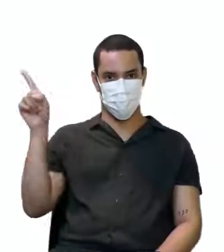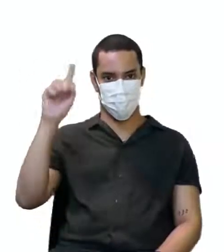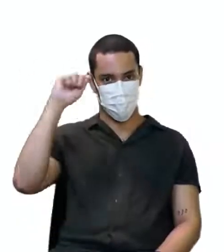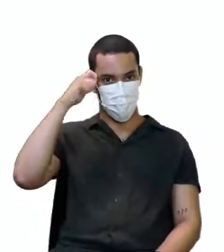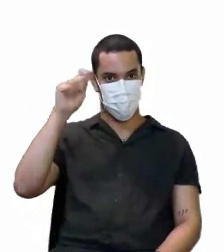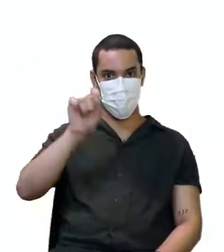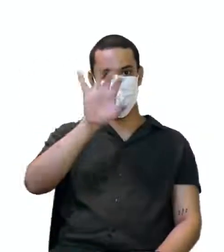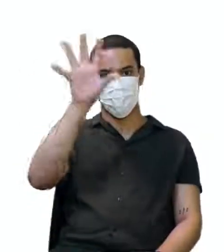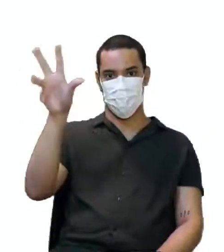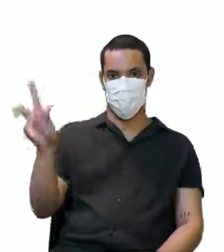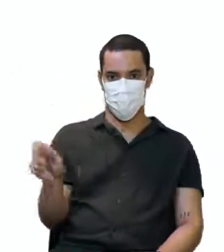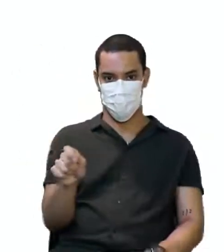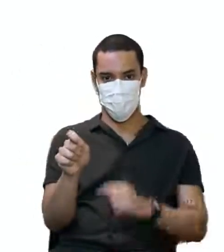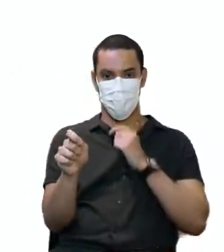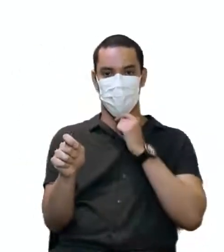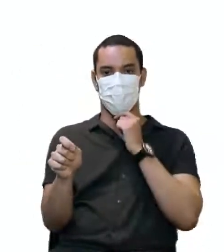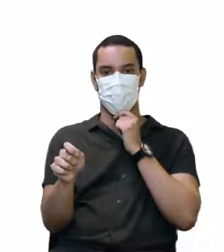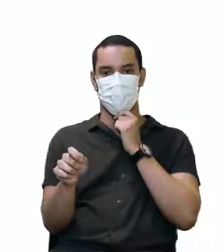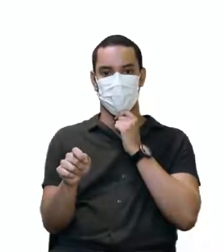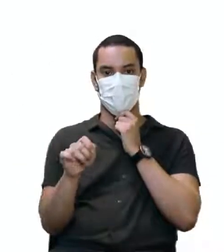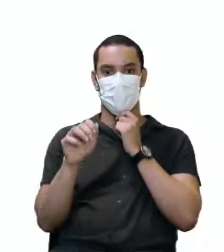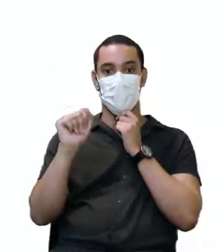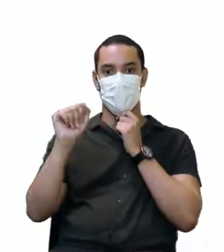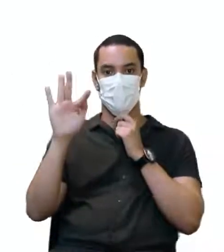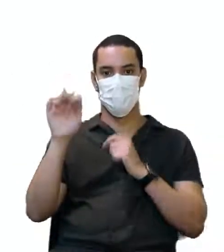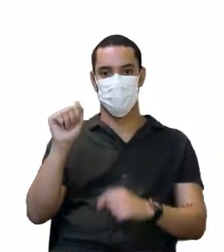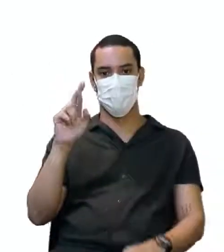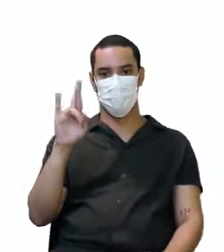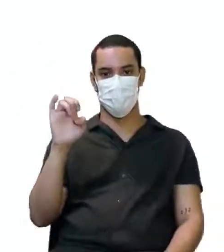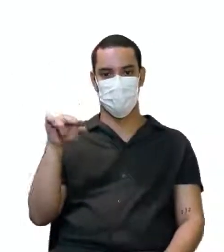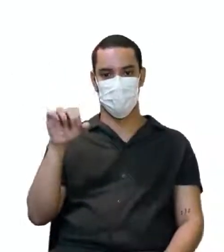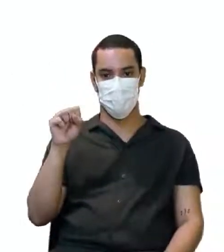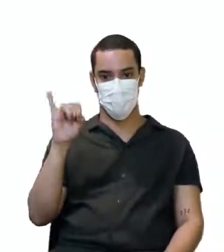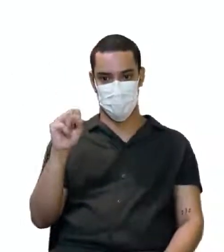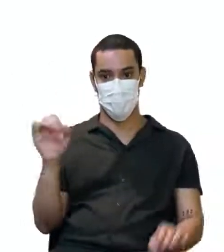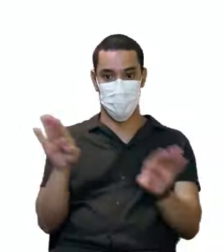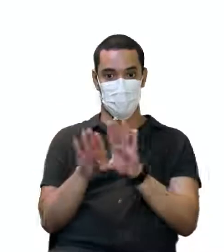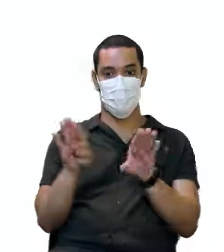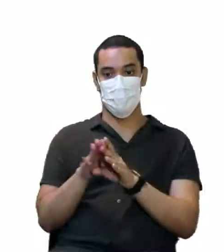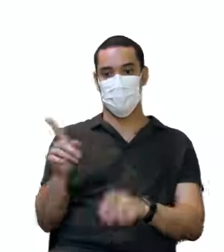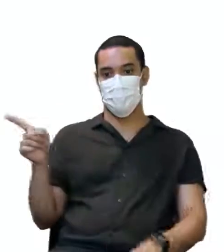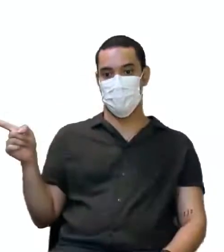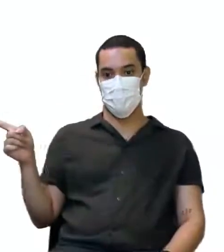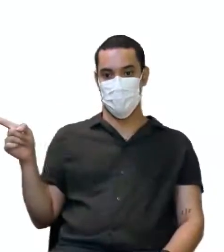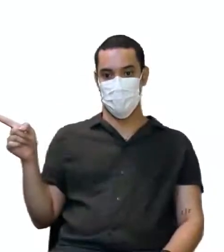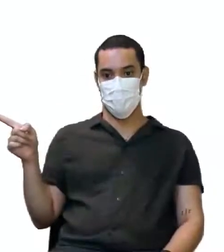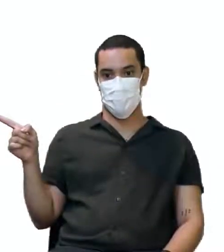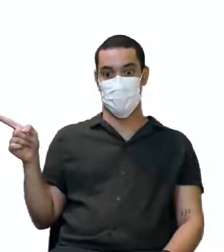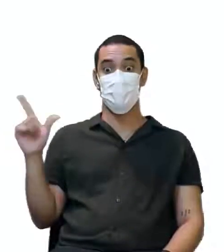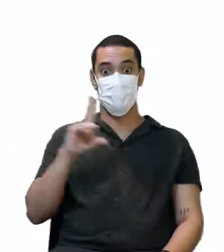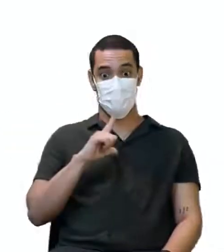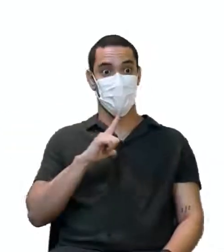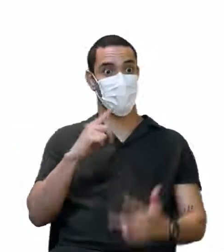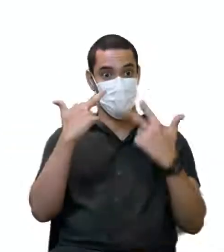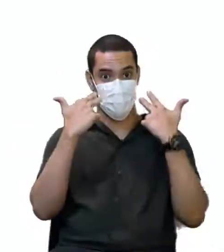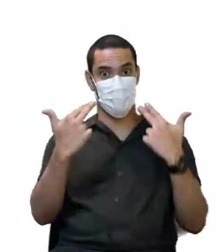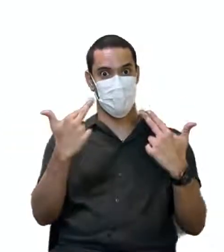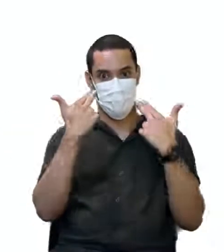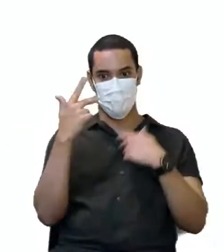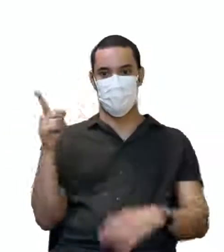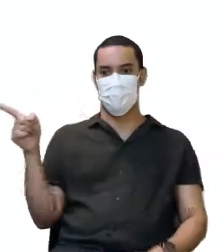africanos, cadê o afarensis? E esse aqui, ó. Tá? Que surgiu uma novidade aí em relação a